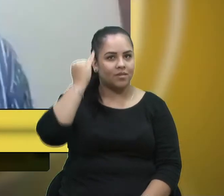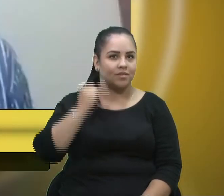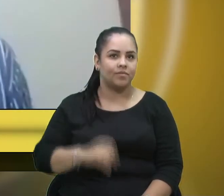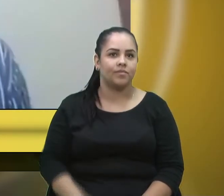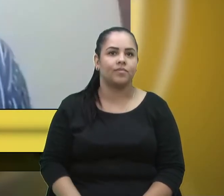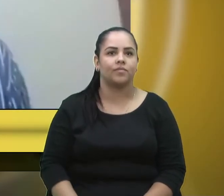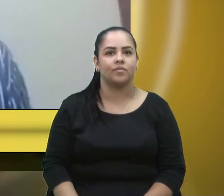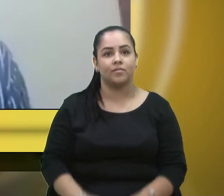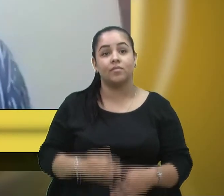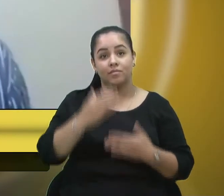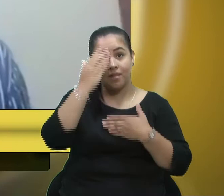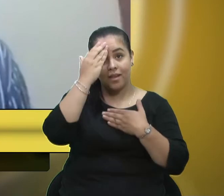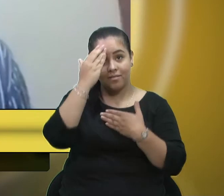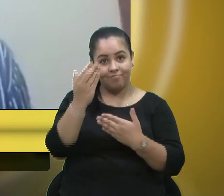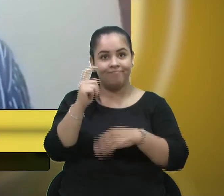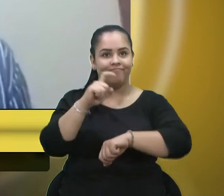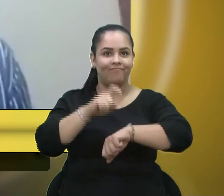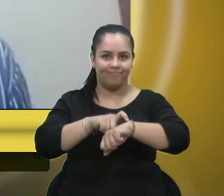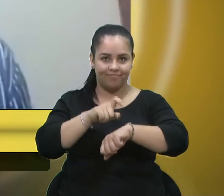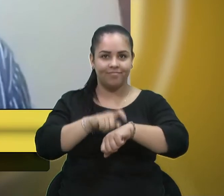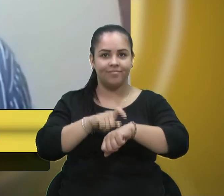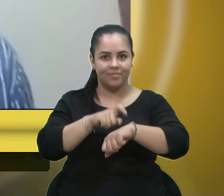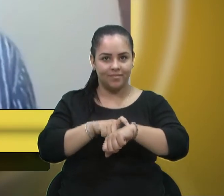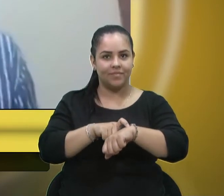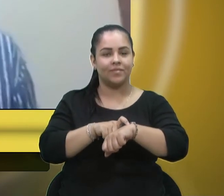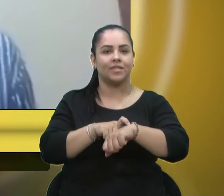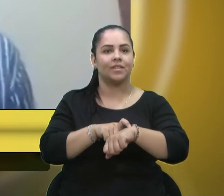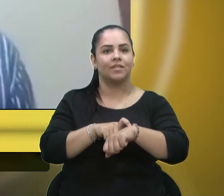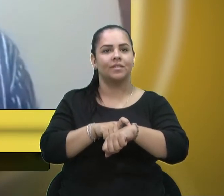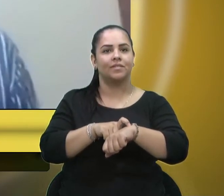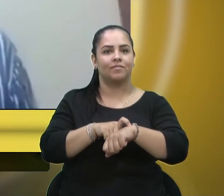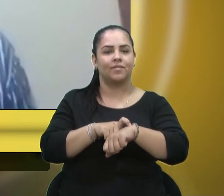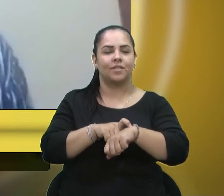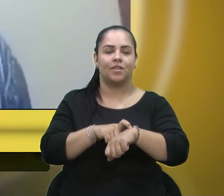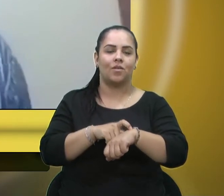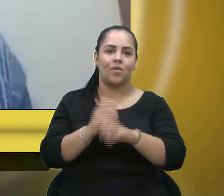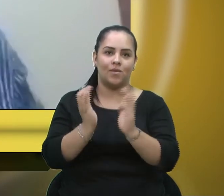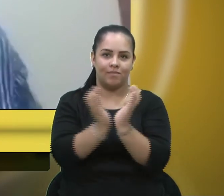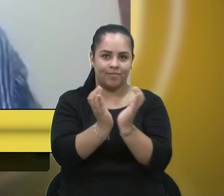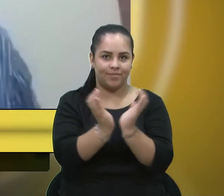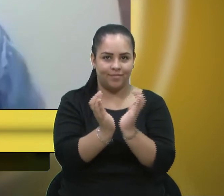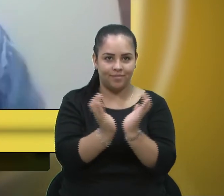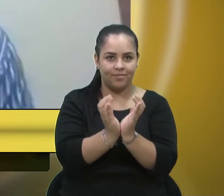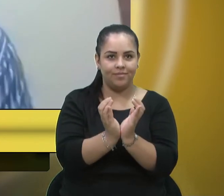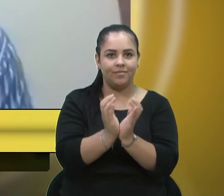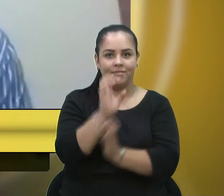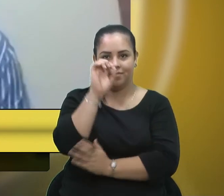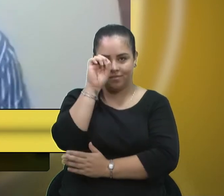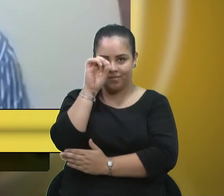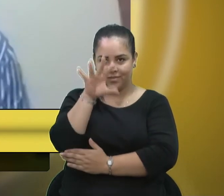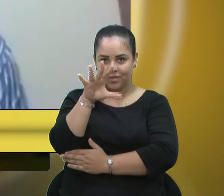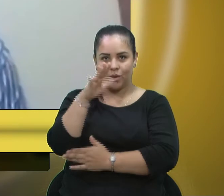D'Ambros. Obrigado pelo espaço, nobre colega Fiuza.